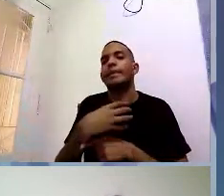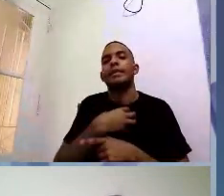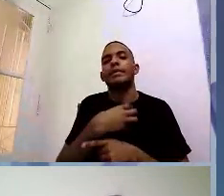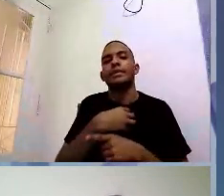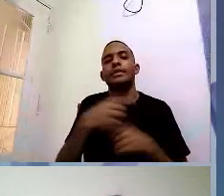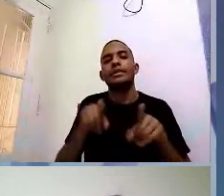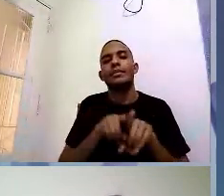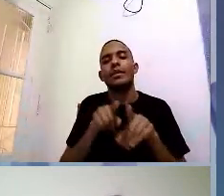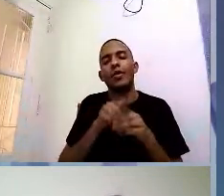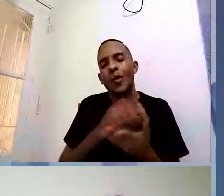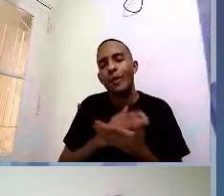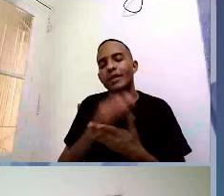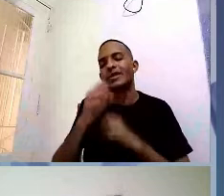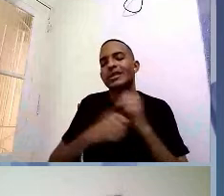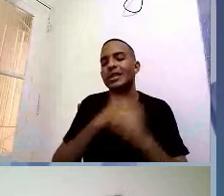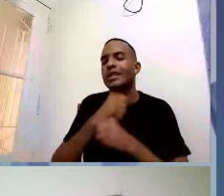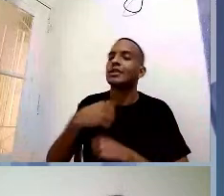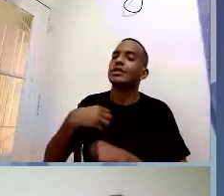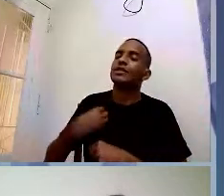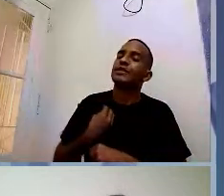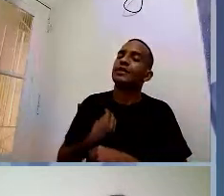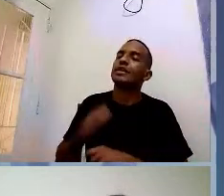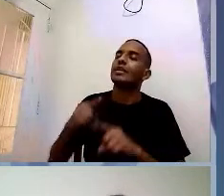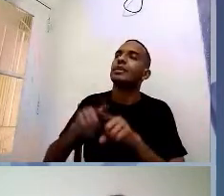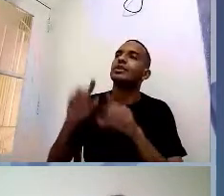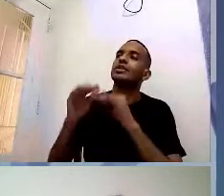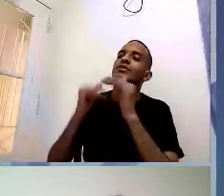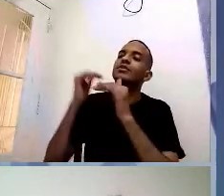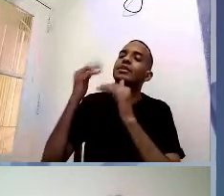de vida no desenvolvimento infantil.